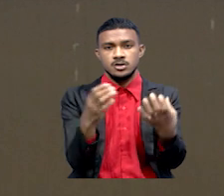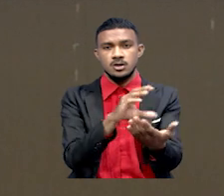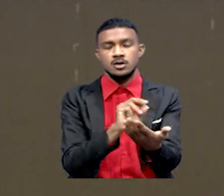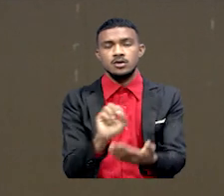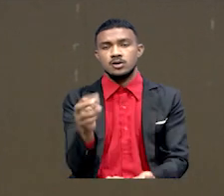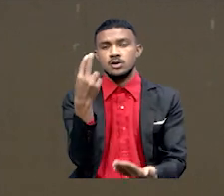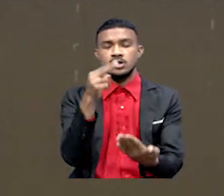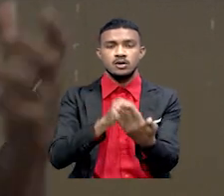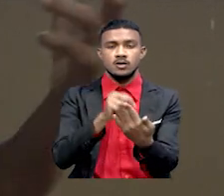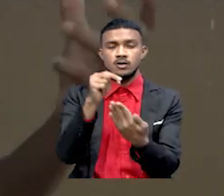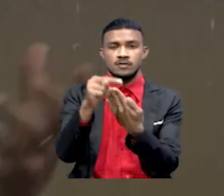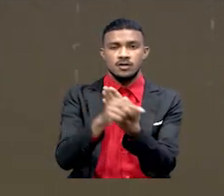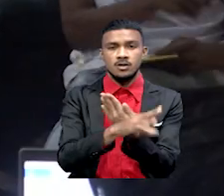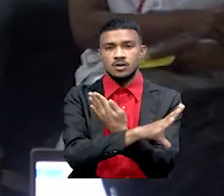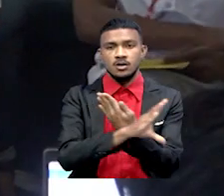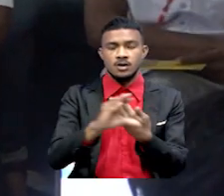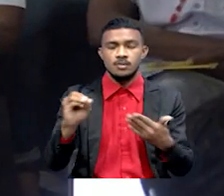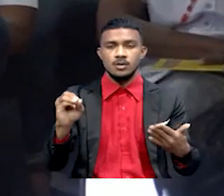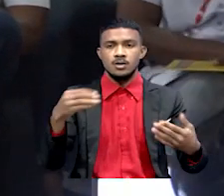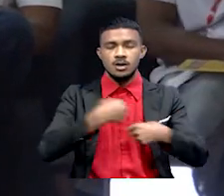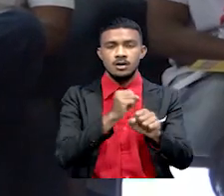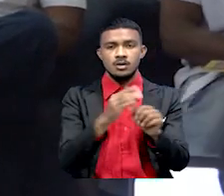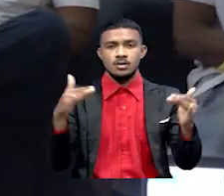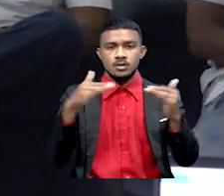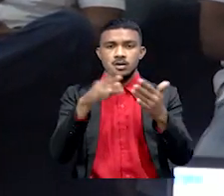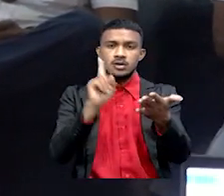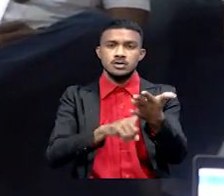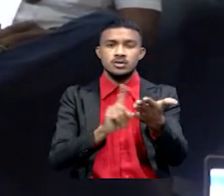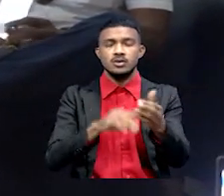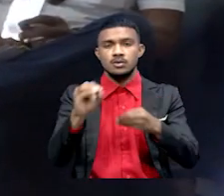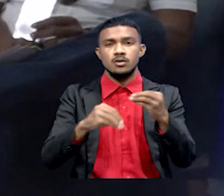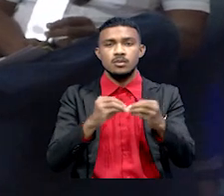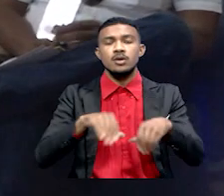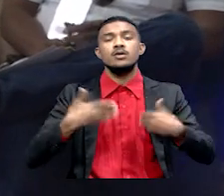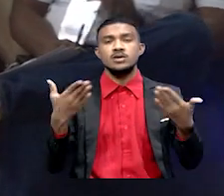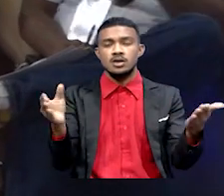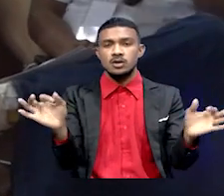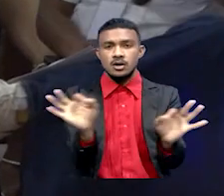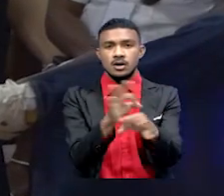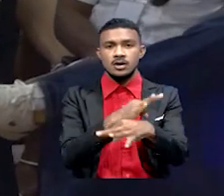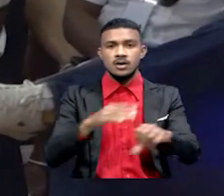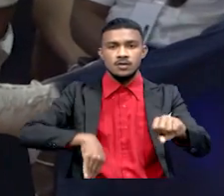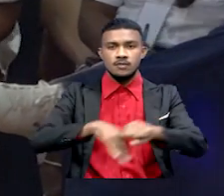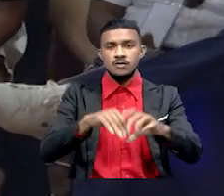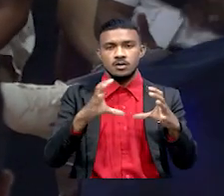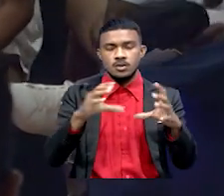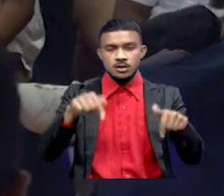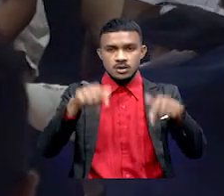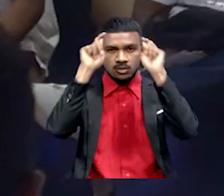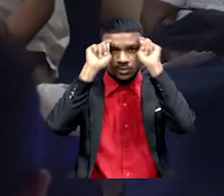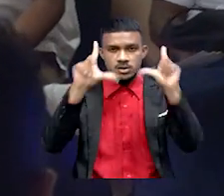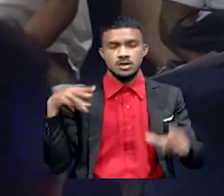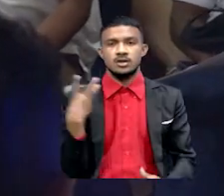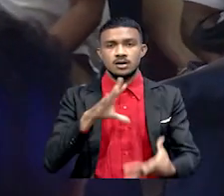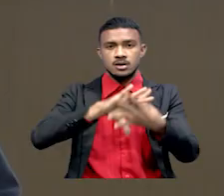Saldanha Teten, conferência né, realiza onde discute com a boa a turma de futebol e a Timor-Leste. Patrimônio, tem história, né?